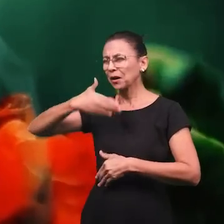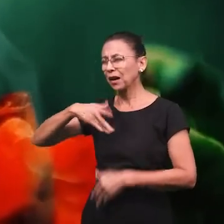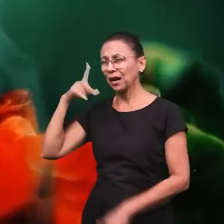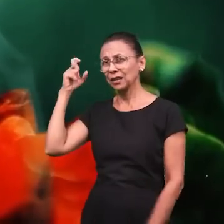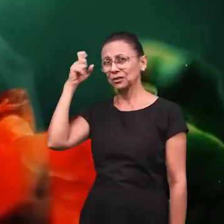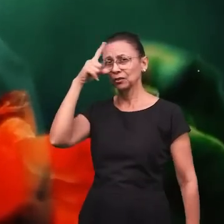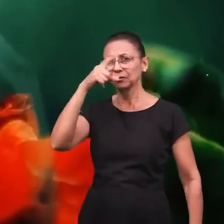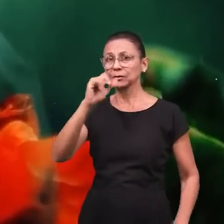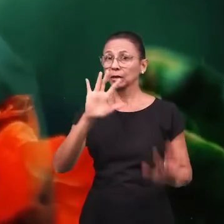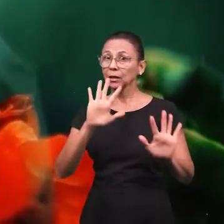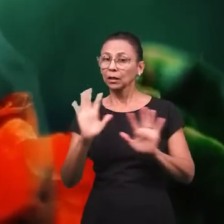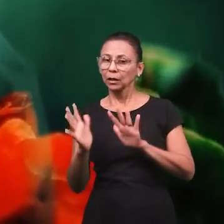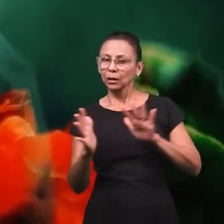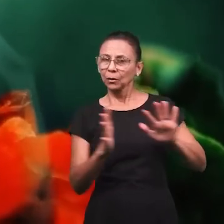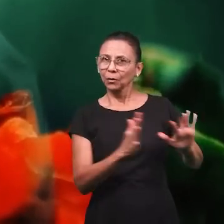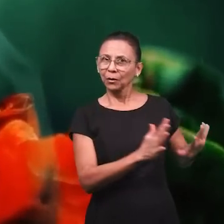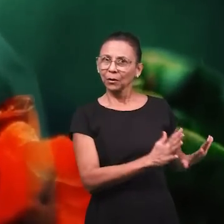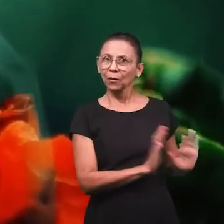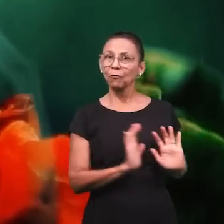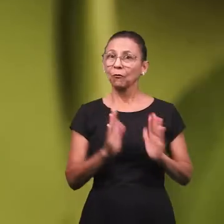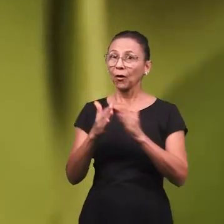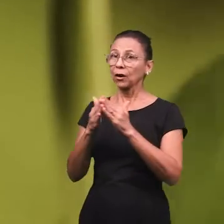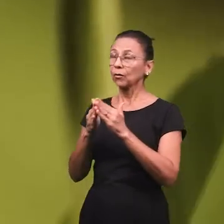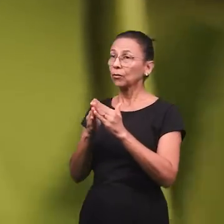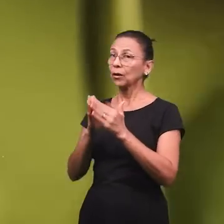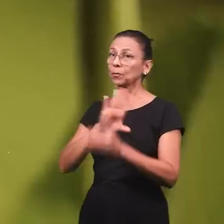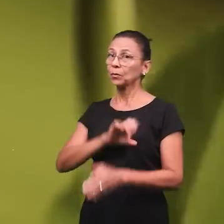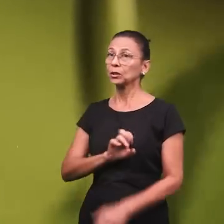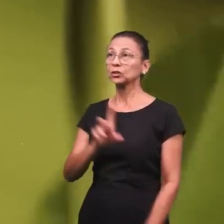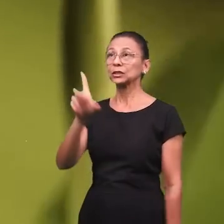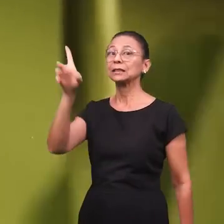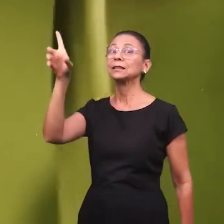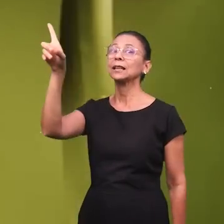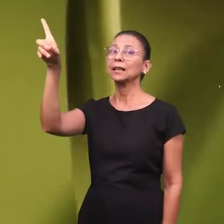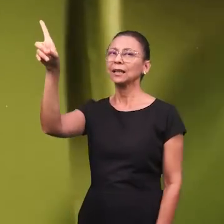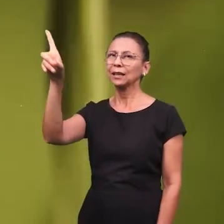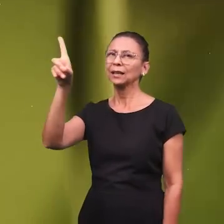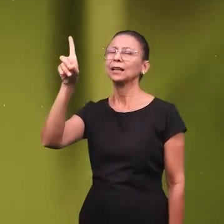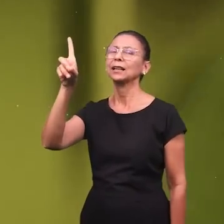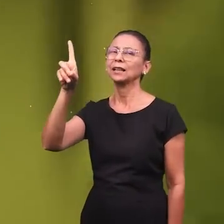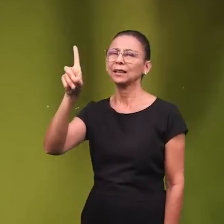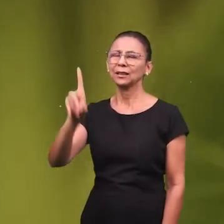circunstâncias, só olhe o seu amor. Seu grande amor. Não me guie ao mal